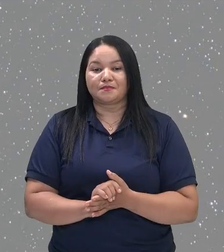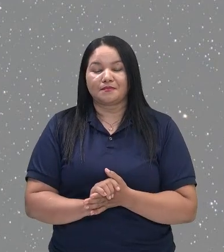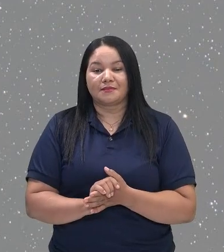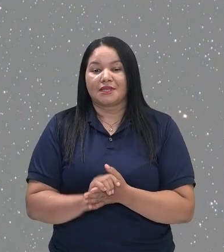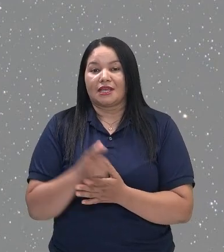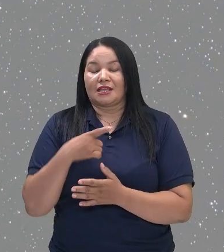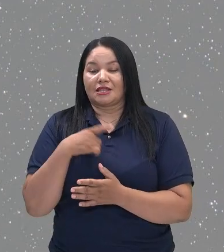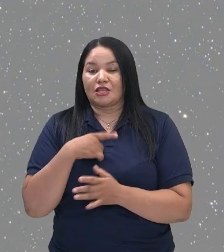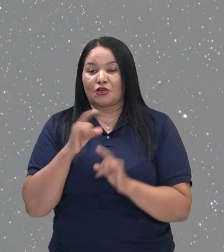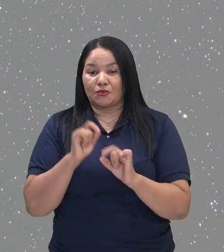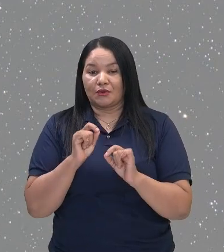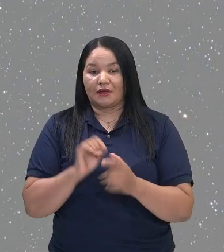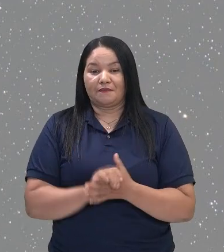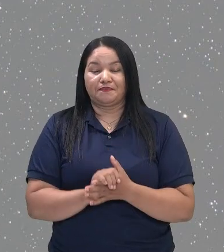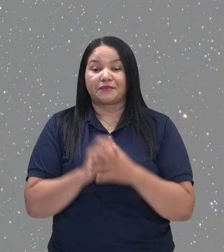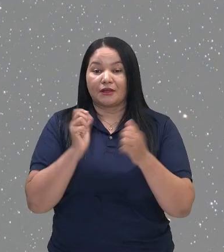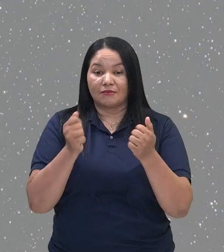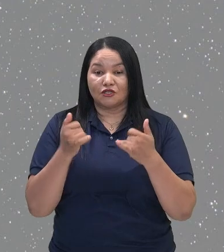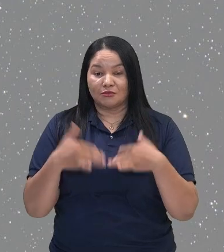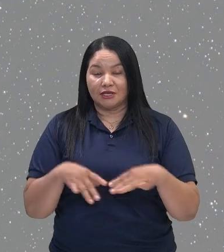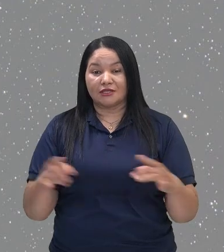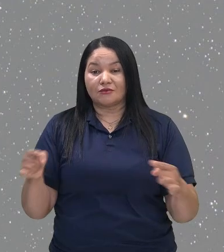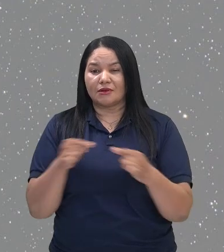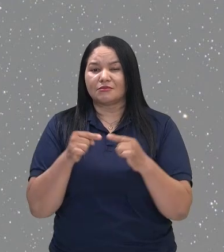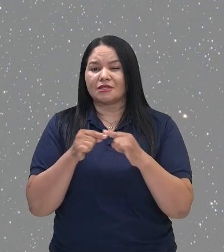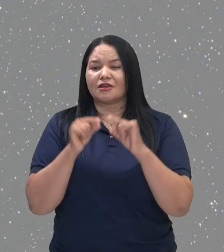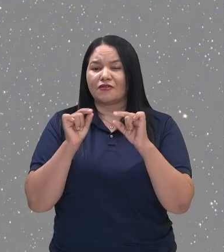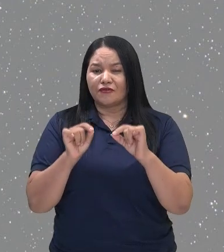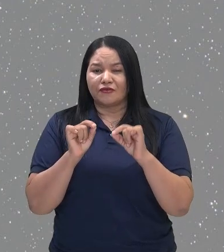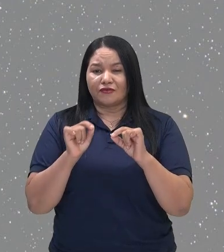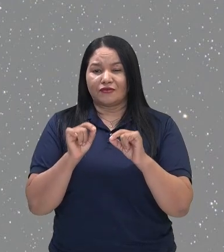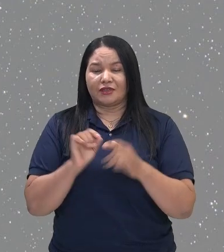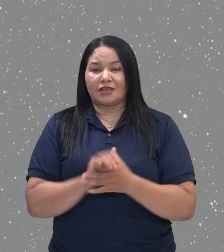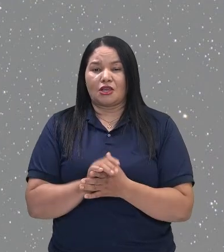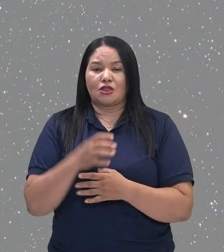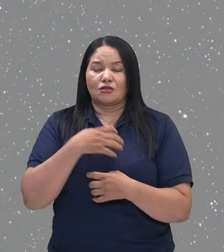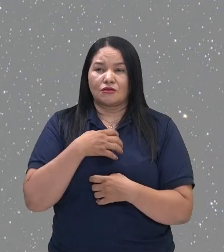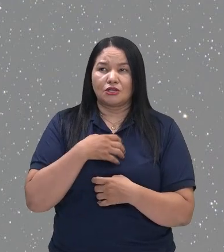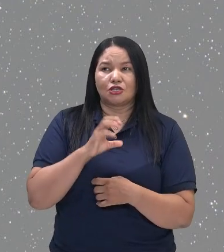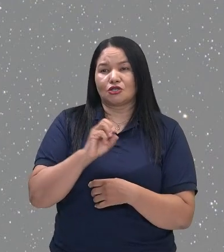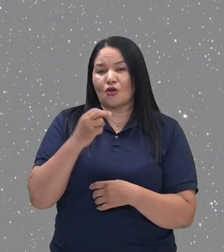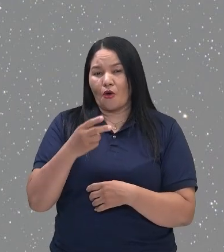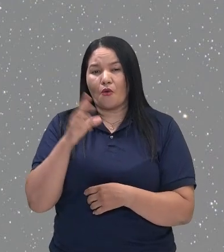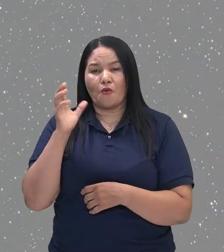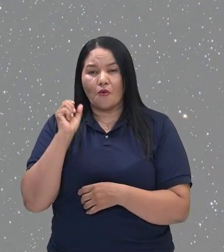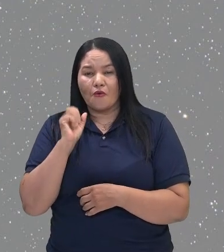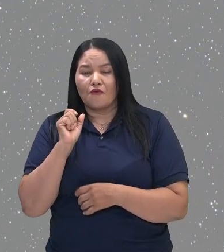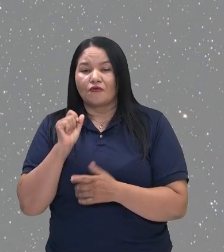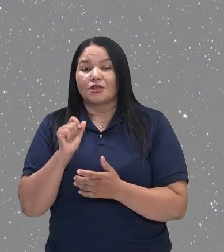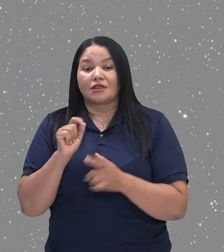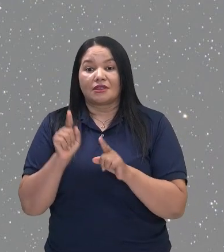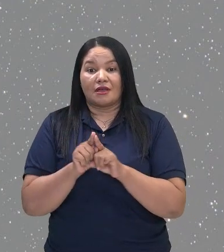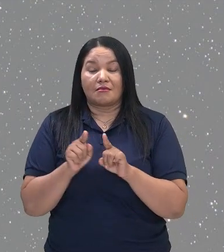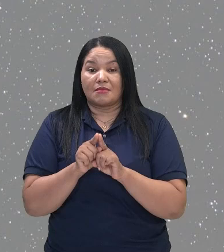uma justificativa que não estava apenas no sentir ou no ouvido intuitivo, mas era comprovado.